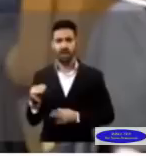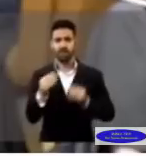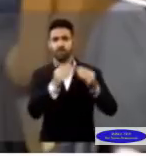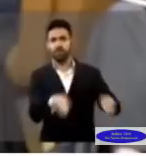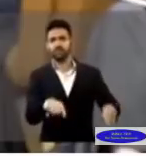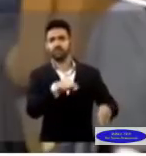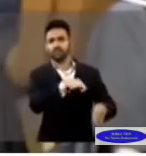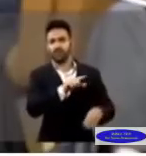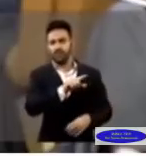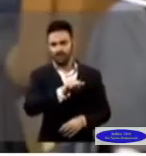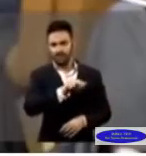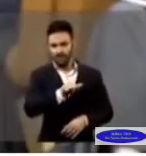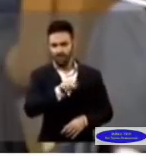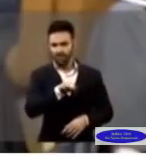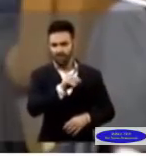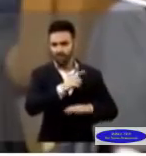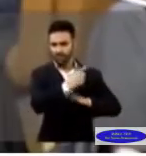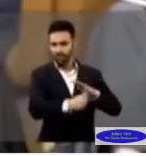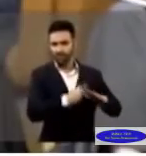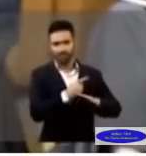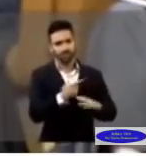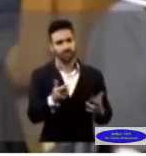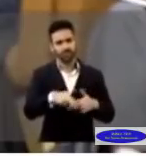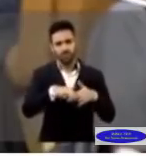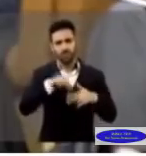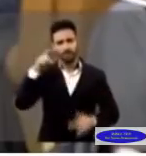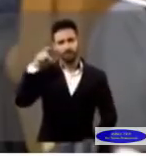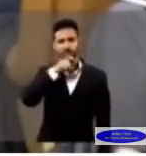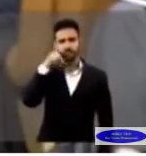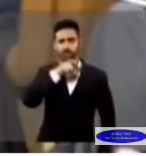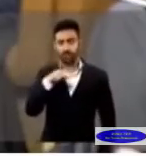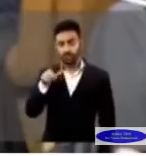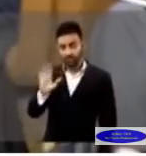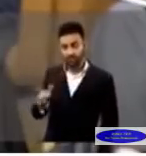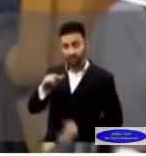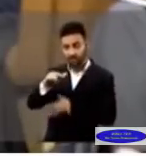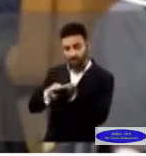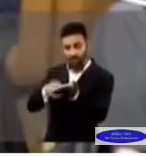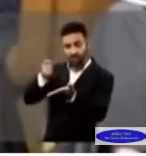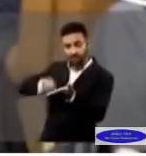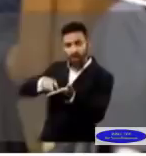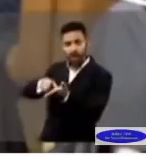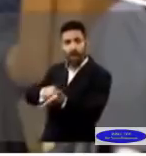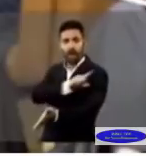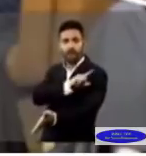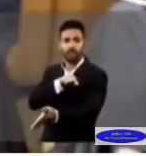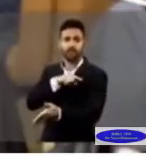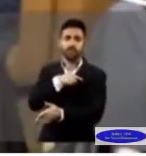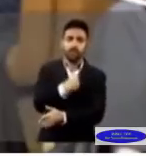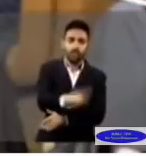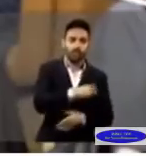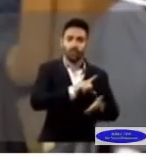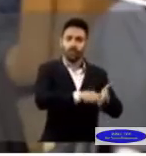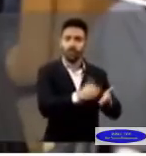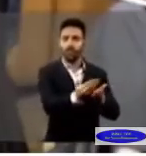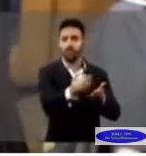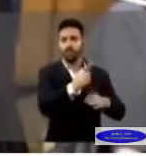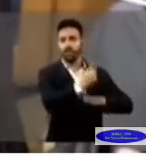mas sim membros de primeira instância transitórios. E a composição dos tribunais eleitorais é feita por magistrados